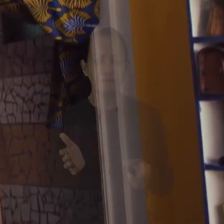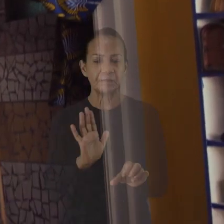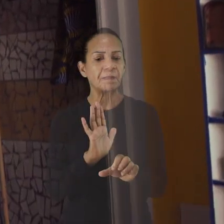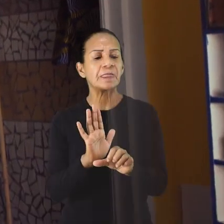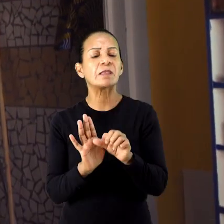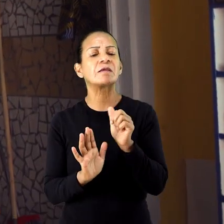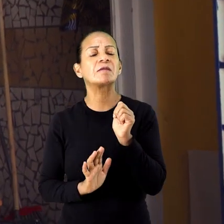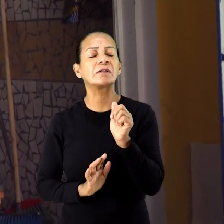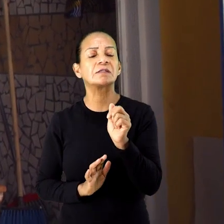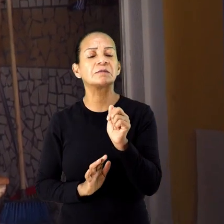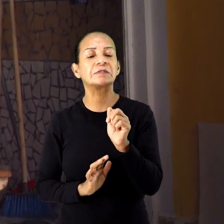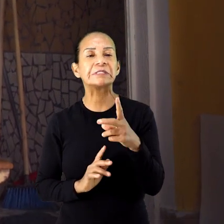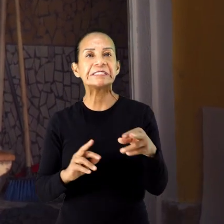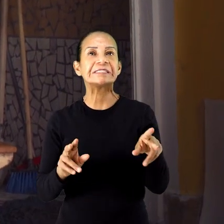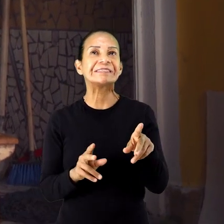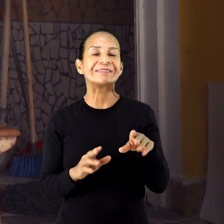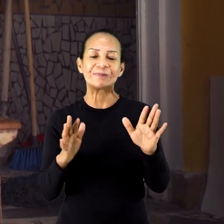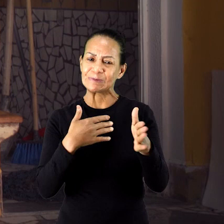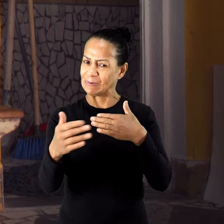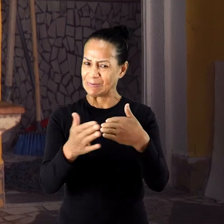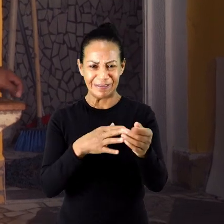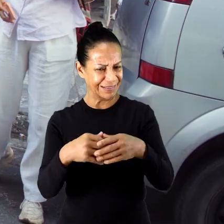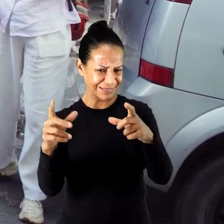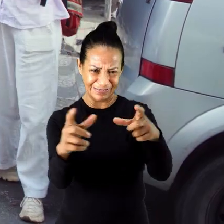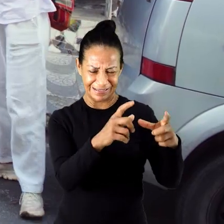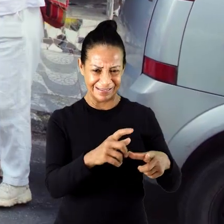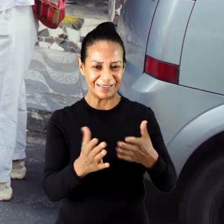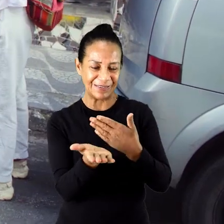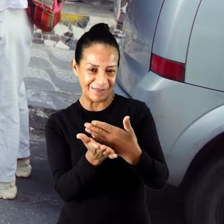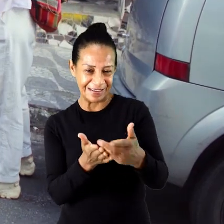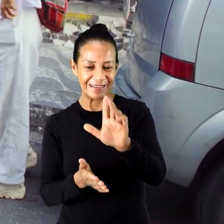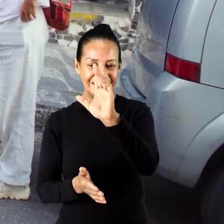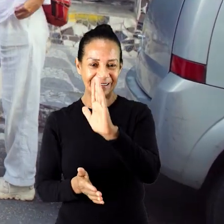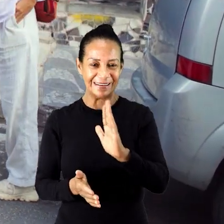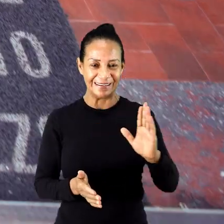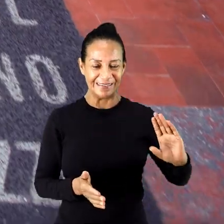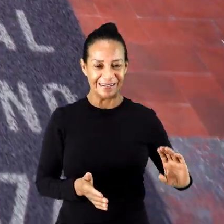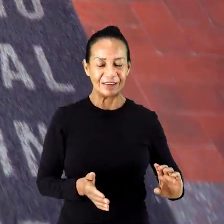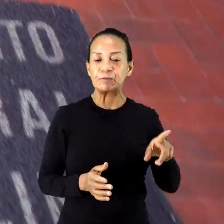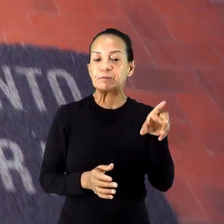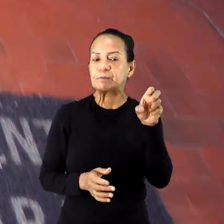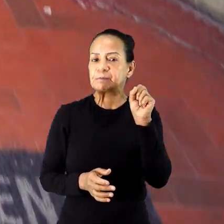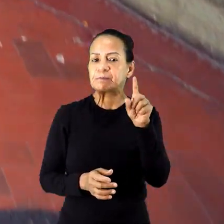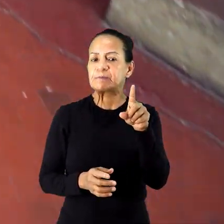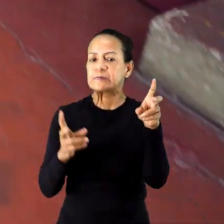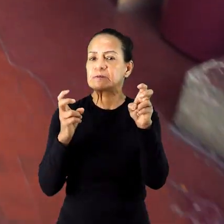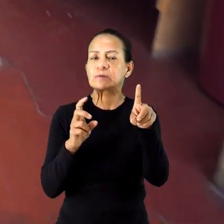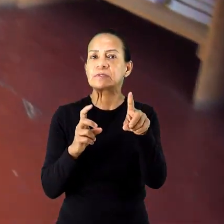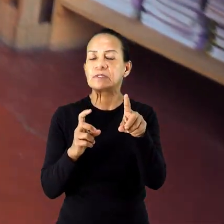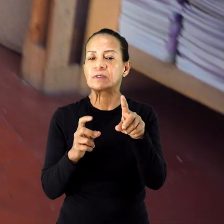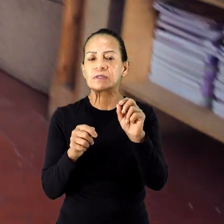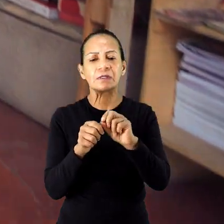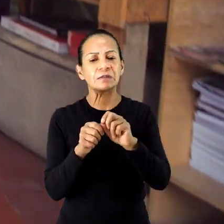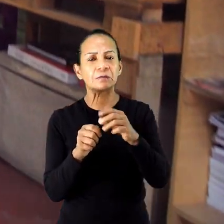quadros e berimbaus Então, a pendurados. primeira coisa que a gente faz quando a gente chega em qualquer lugar para realizar uma edição do Lado a Lado é escutar. Quem são as pessoas que